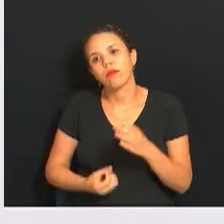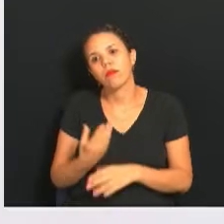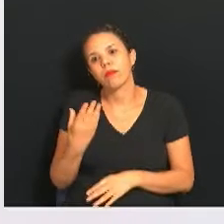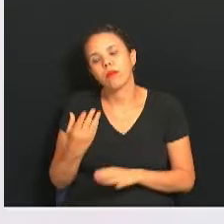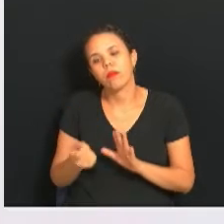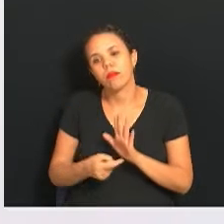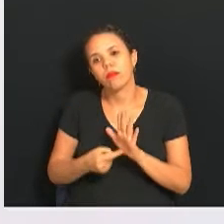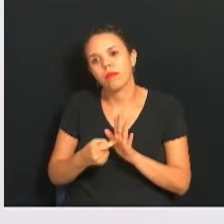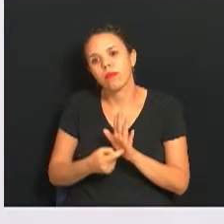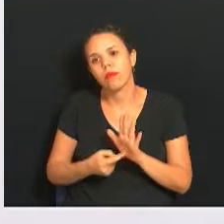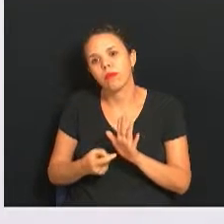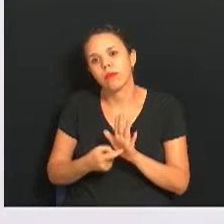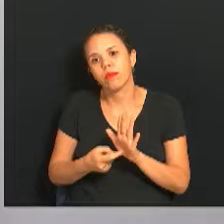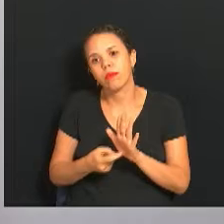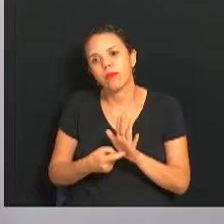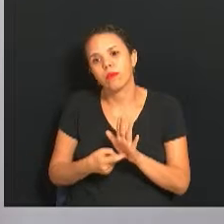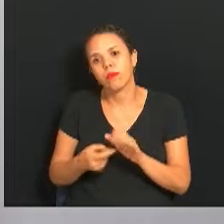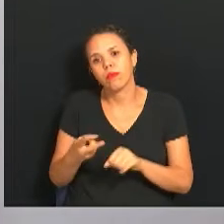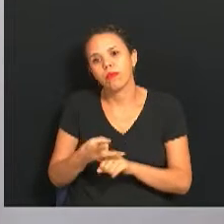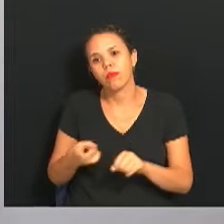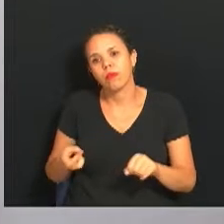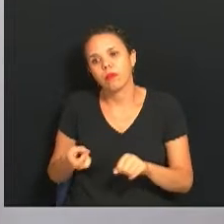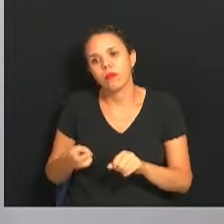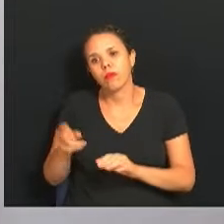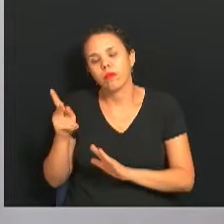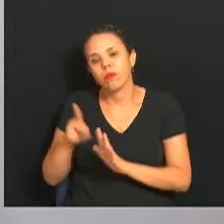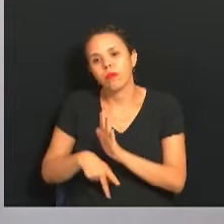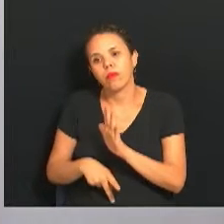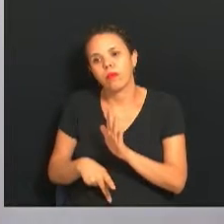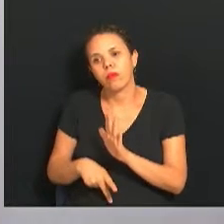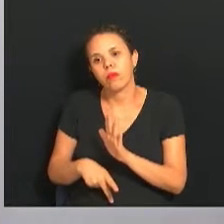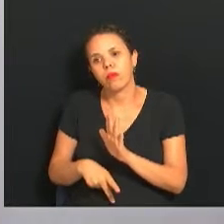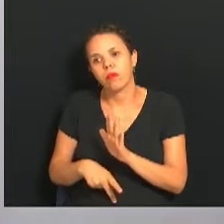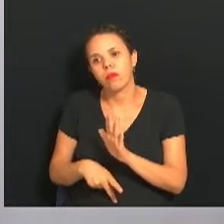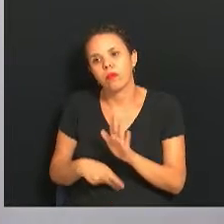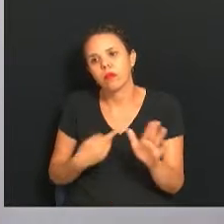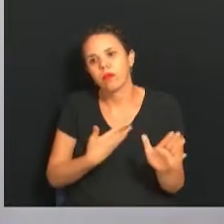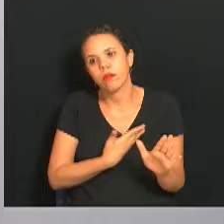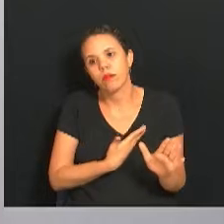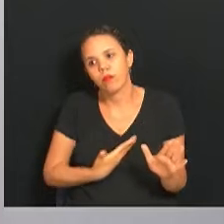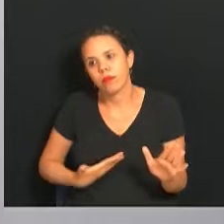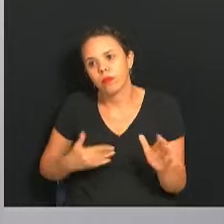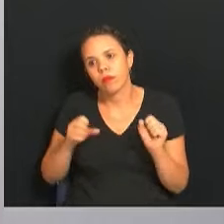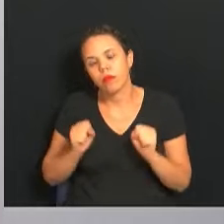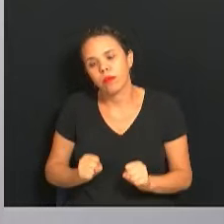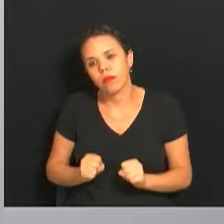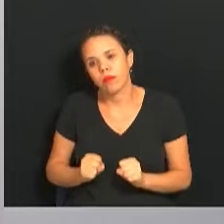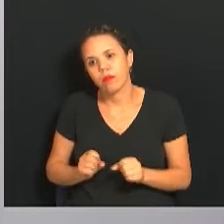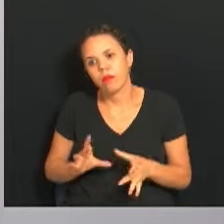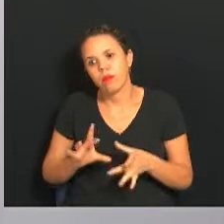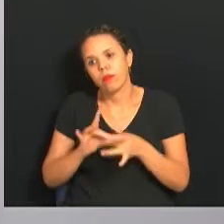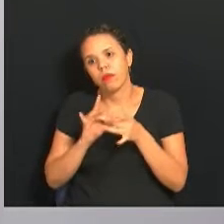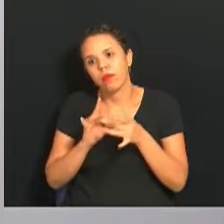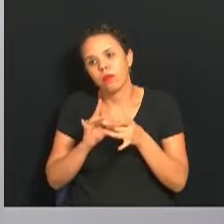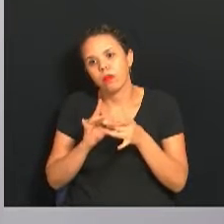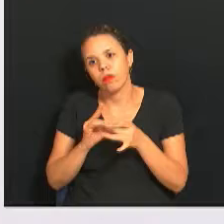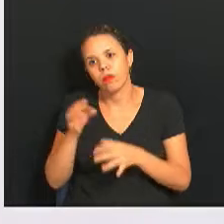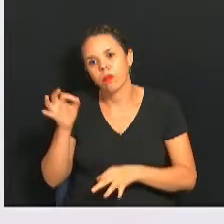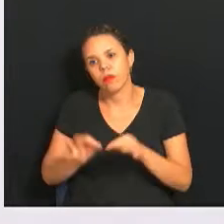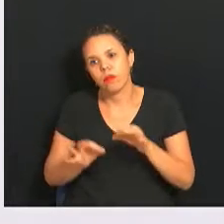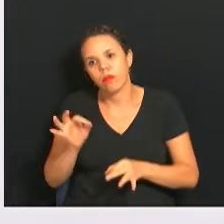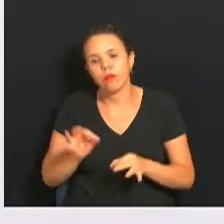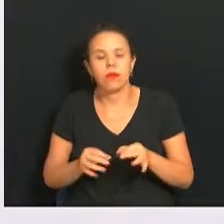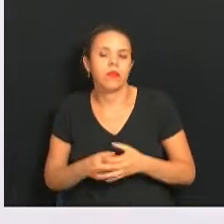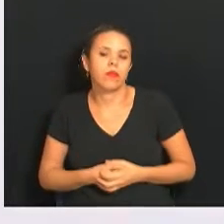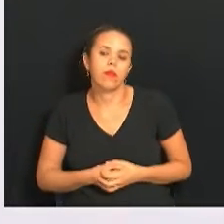do pânico através de um aplicativo. O projeto estabelece ainda que o Poder Executivo poderá firmar convênio com o Poder Judiciário.